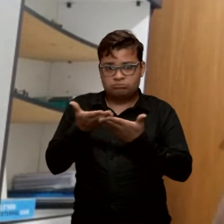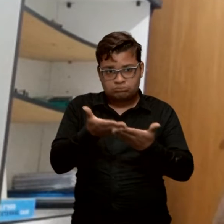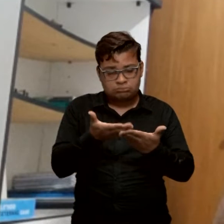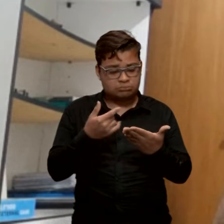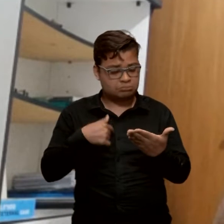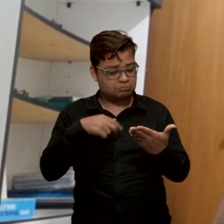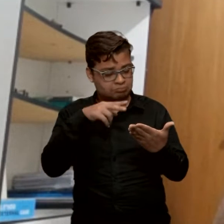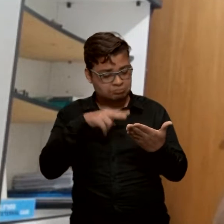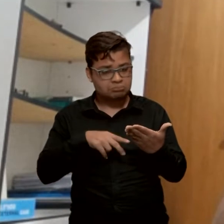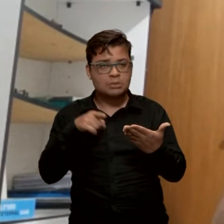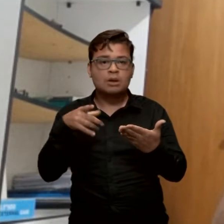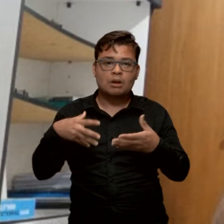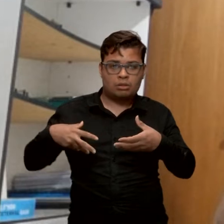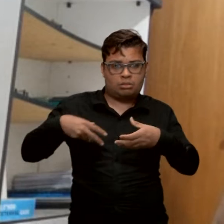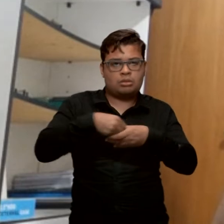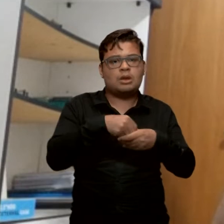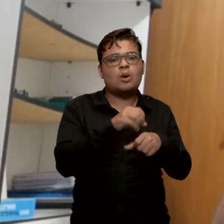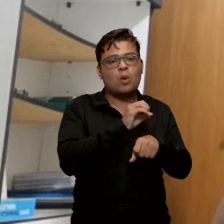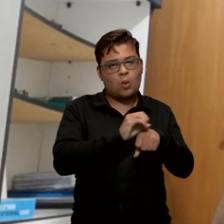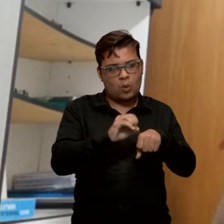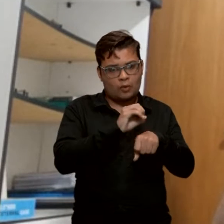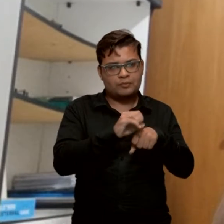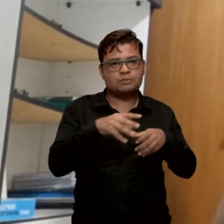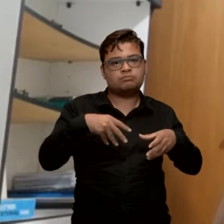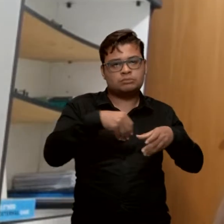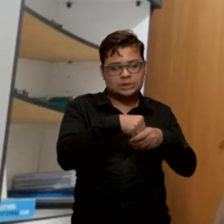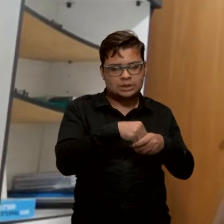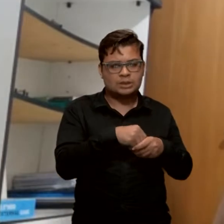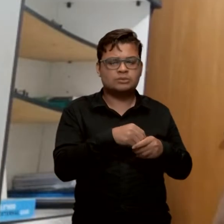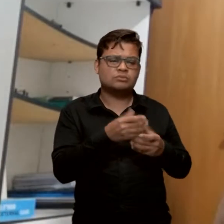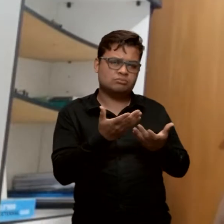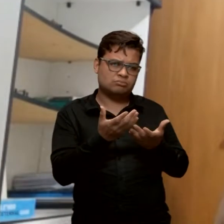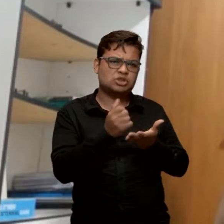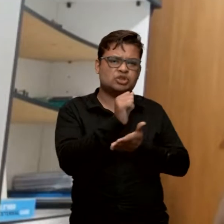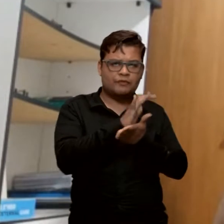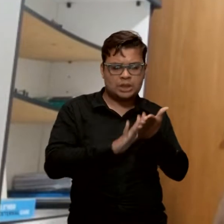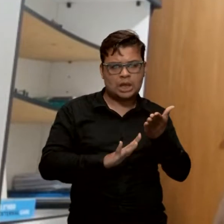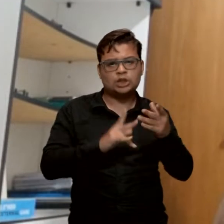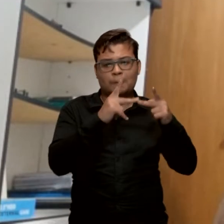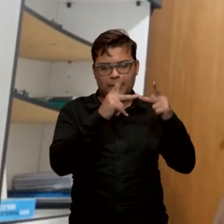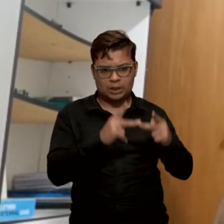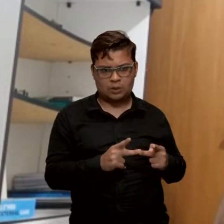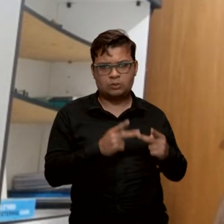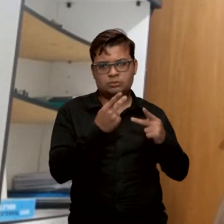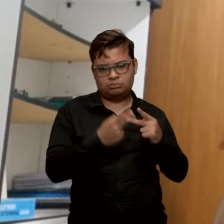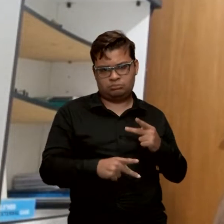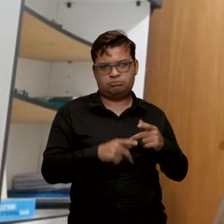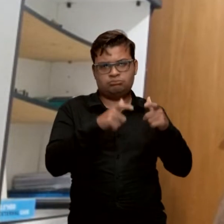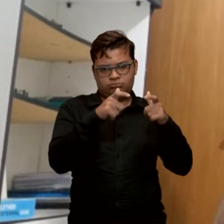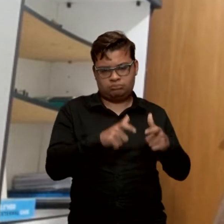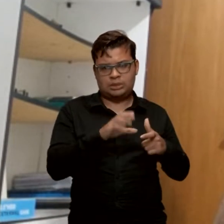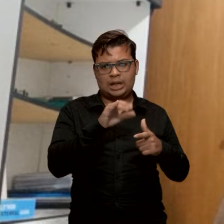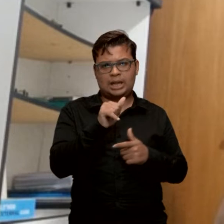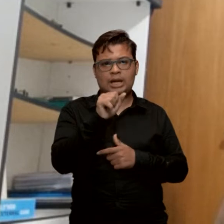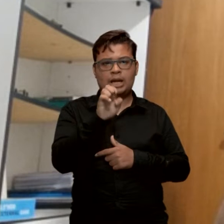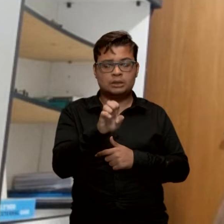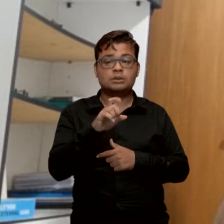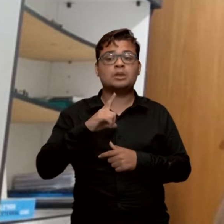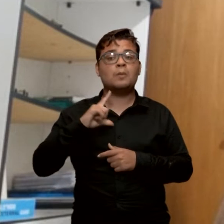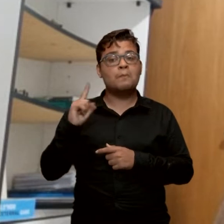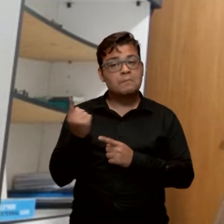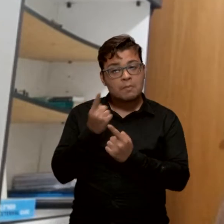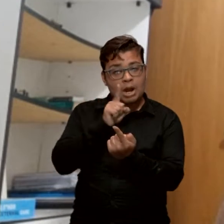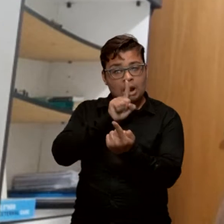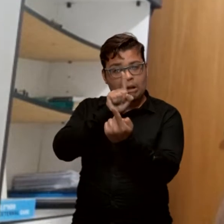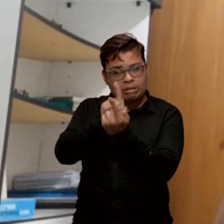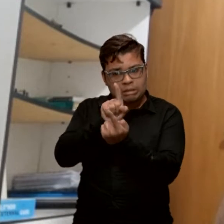inserido, então, no cronograma das atividades pedagógicas da instituição, e aí a gente faz um primeiro atendimento, onde ele traz o seu